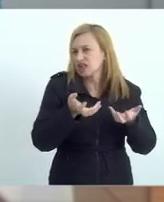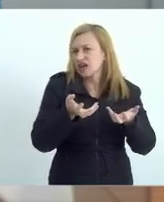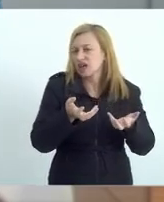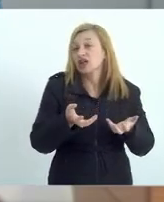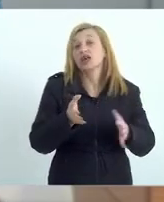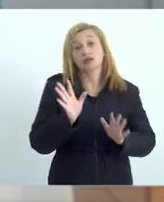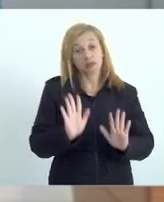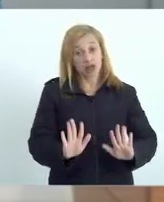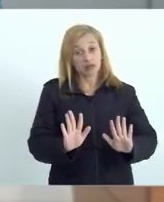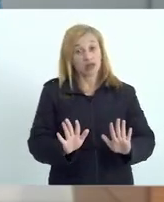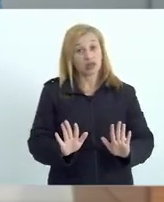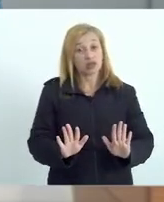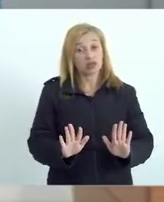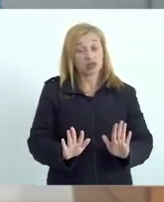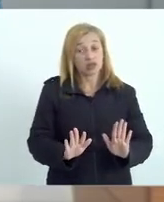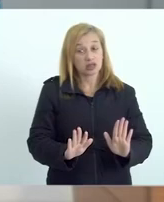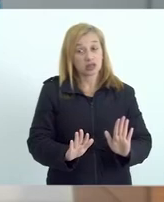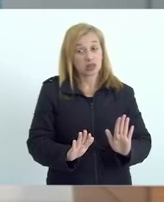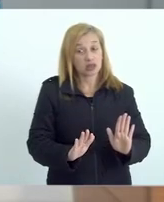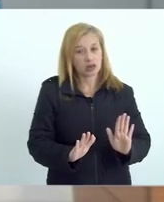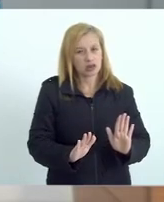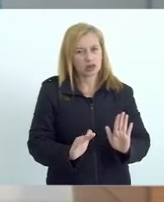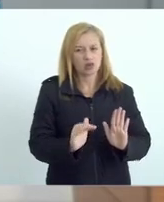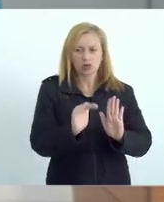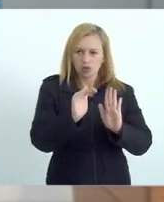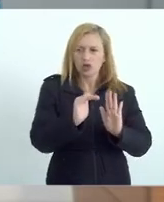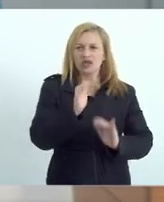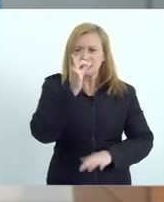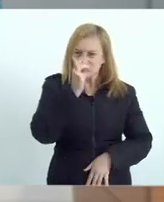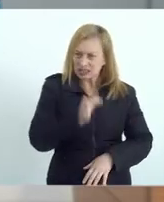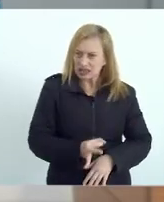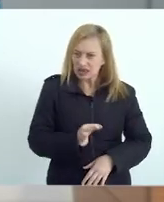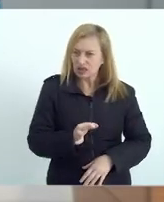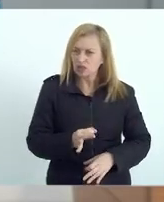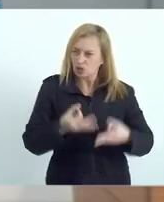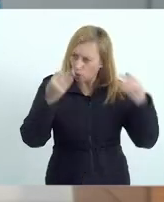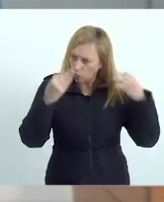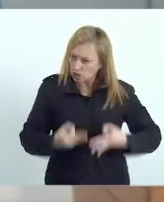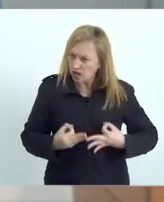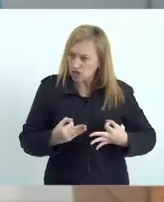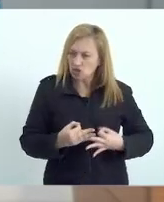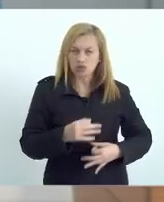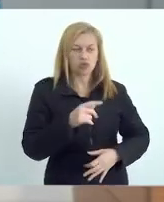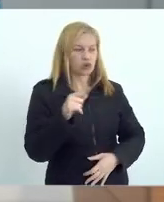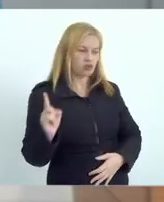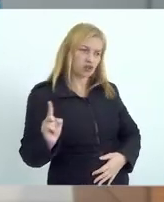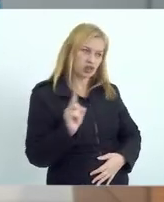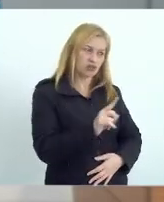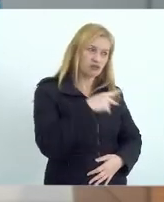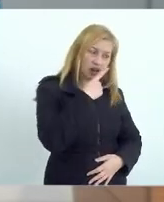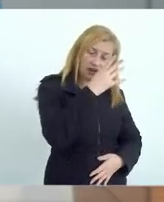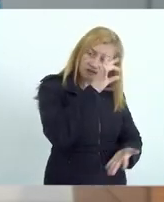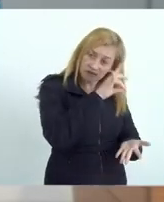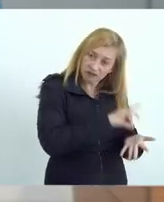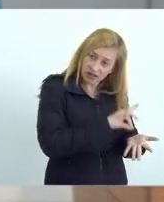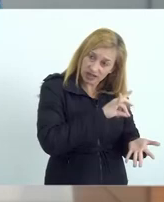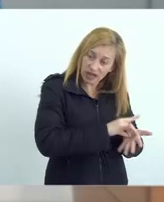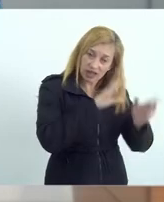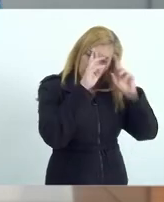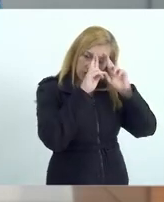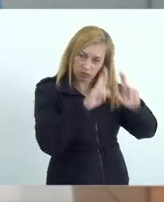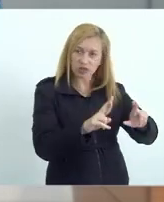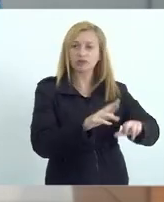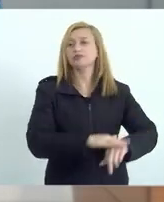ordeira o World era o que ele é militar é bobeira e